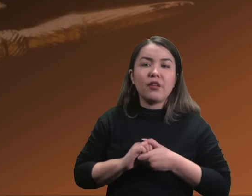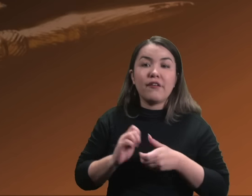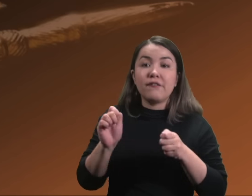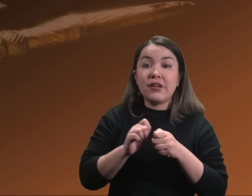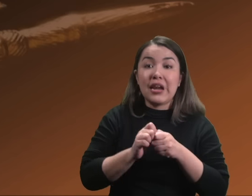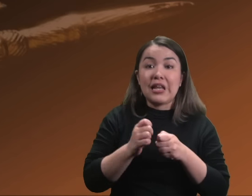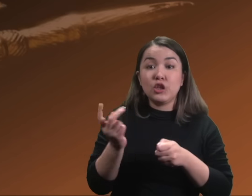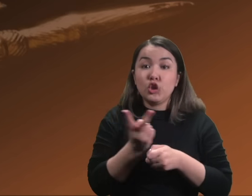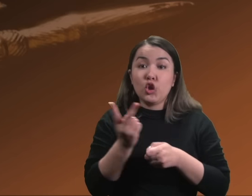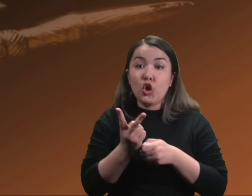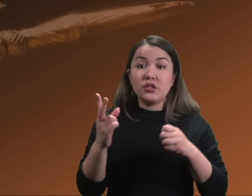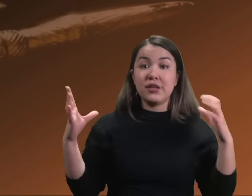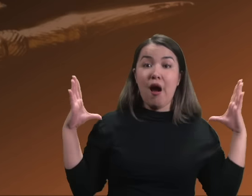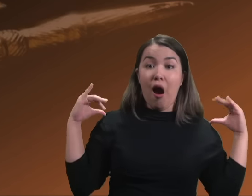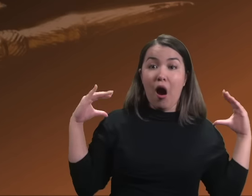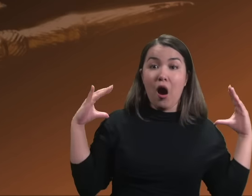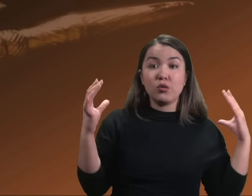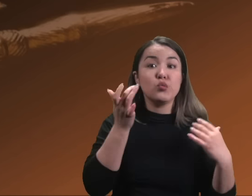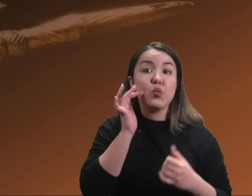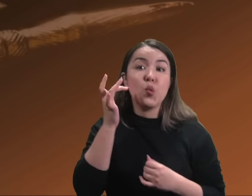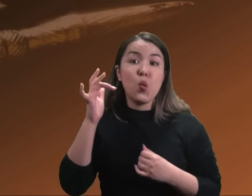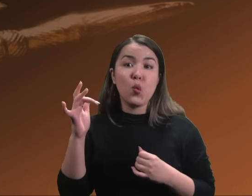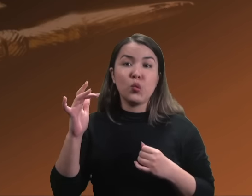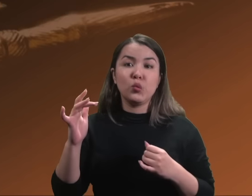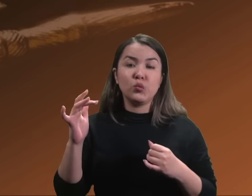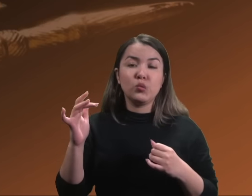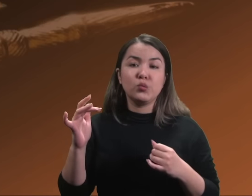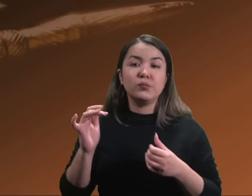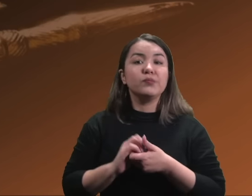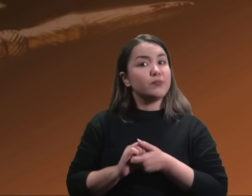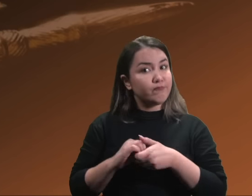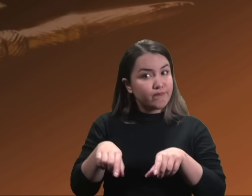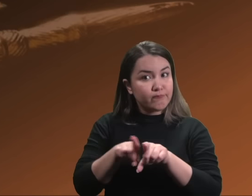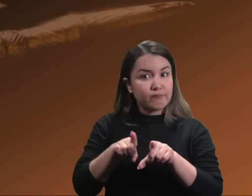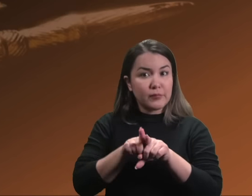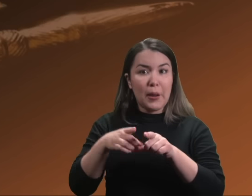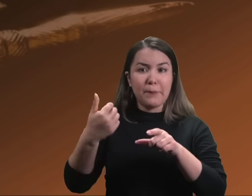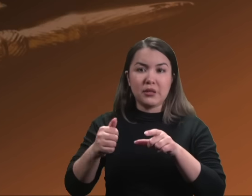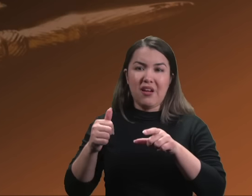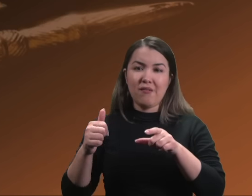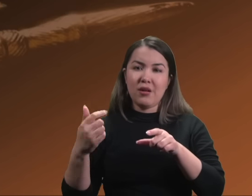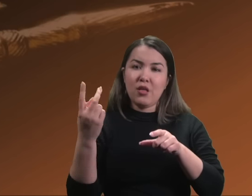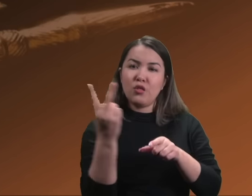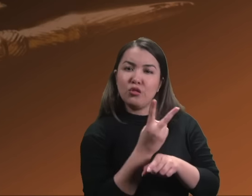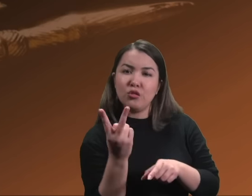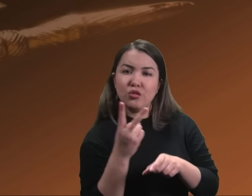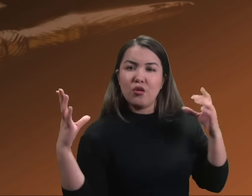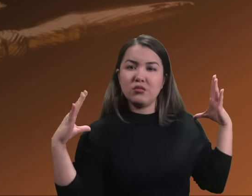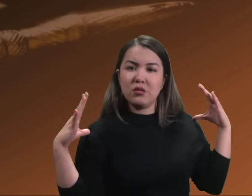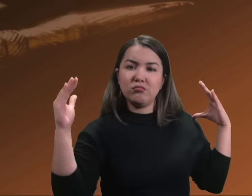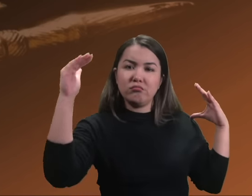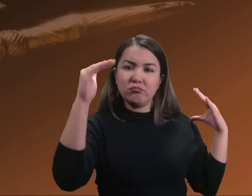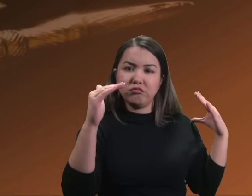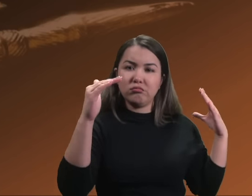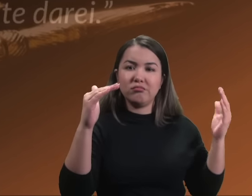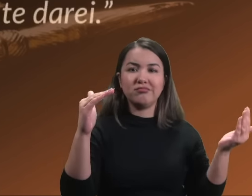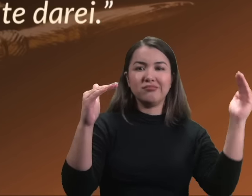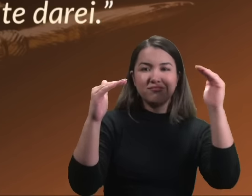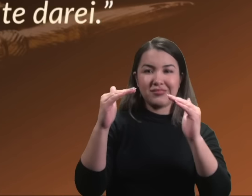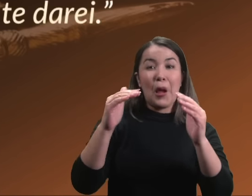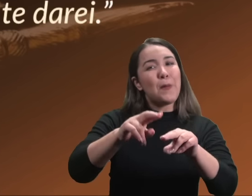querubins de ouro de ouro batido farás nas duas extremidades do propiciatório Versículo